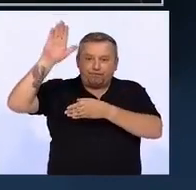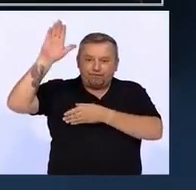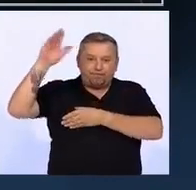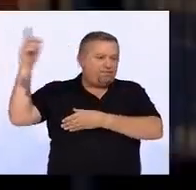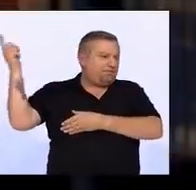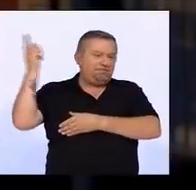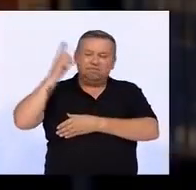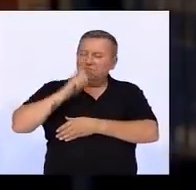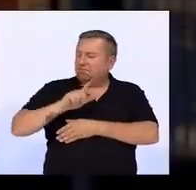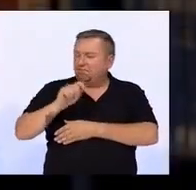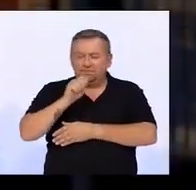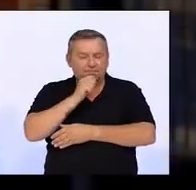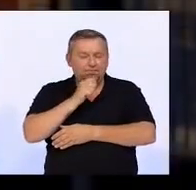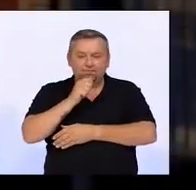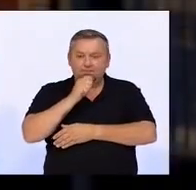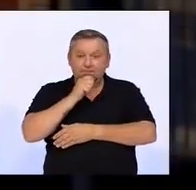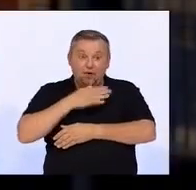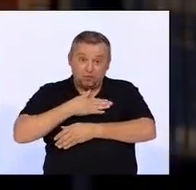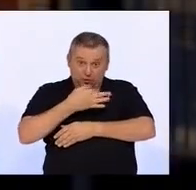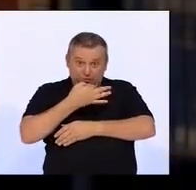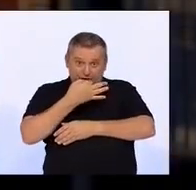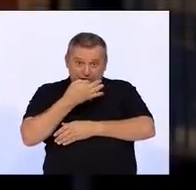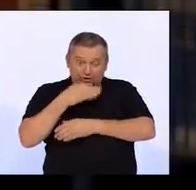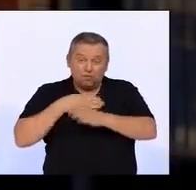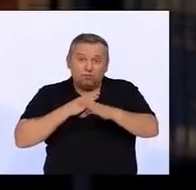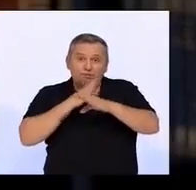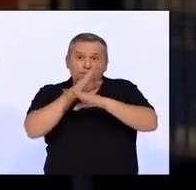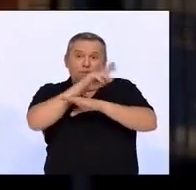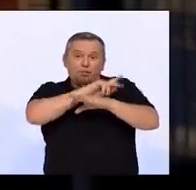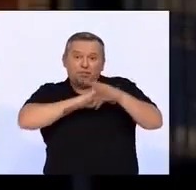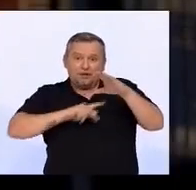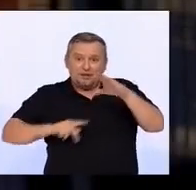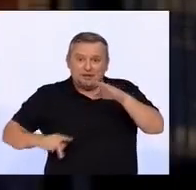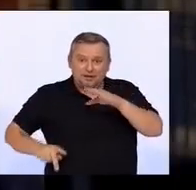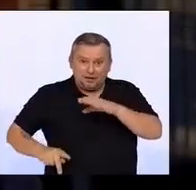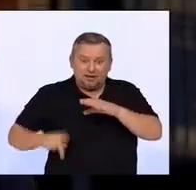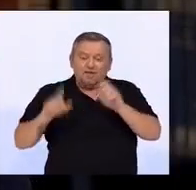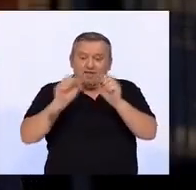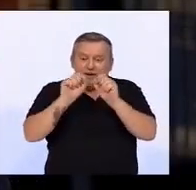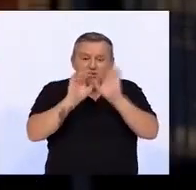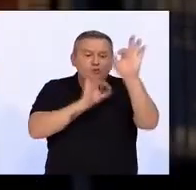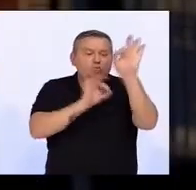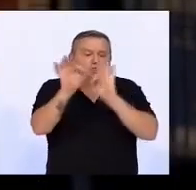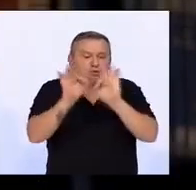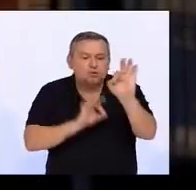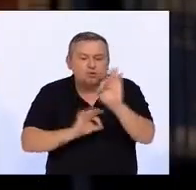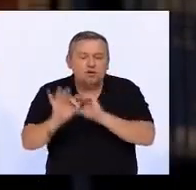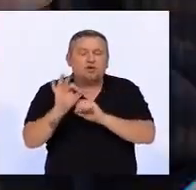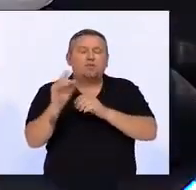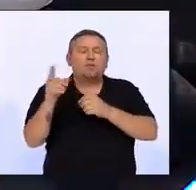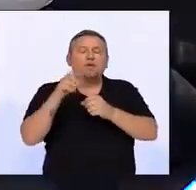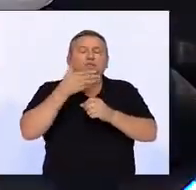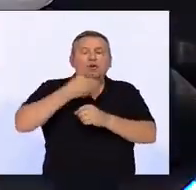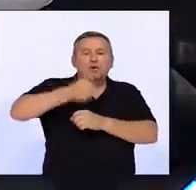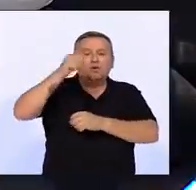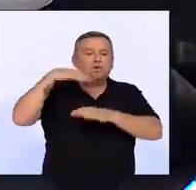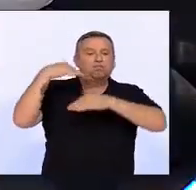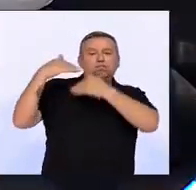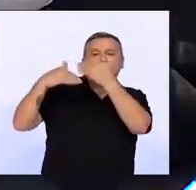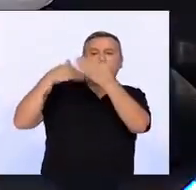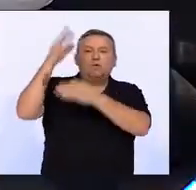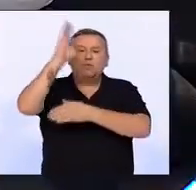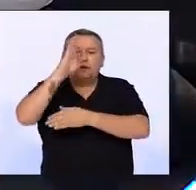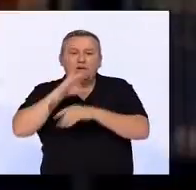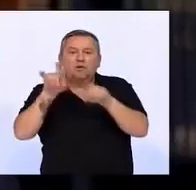conseguirão, no meu modo de ver, chegando à presidência da República, fazer aquilo que se precisa, ter um projeto de recuperação, do desenvolvimento,